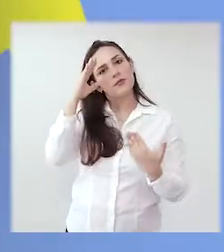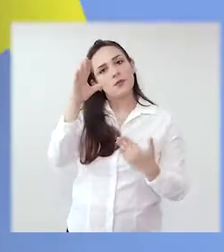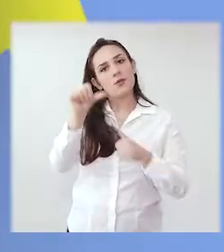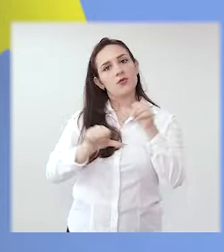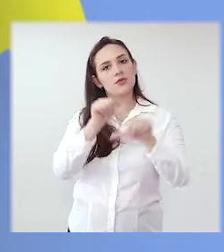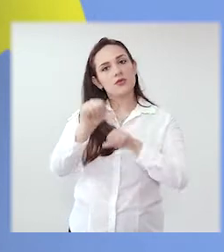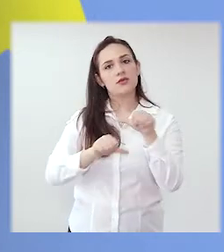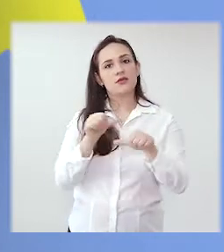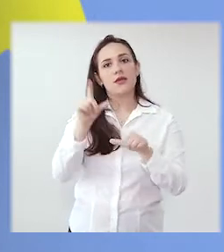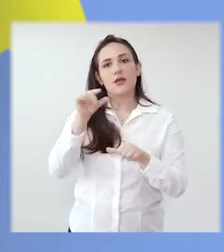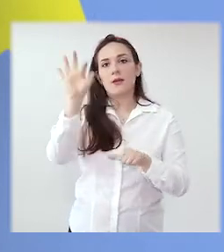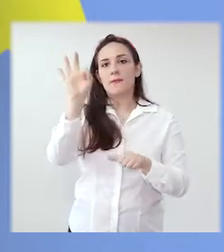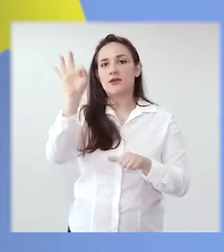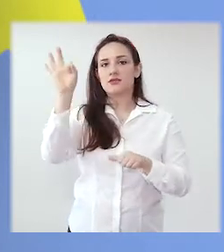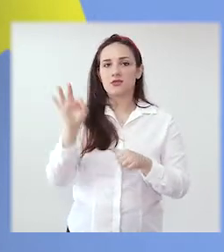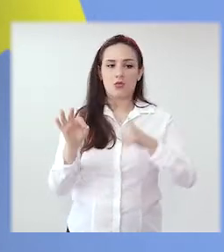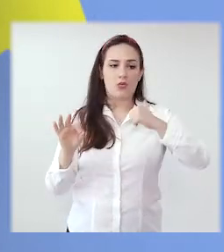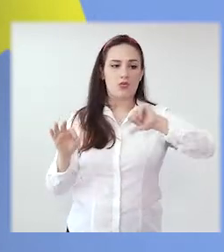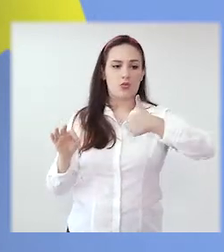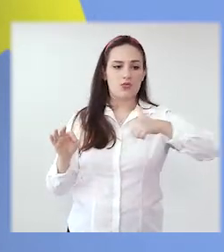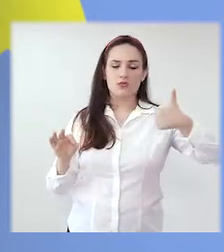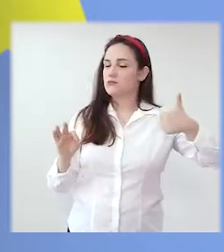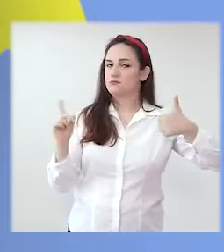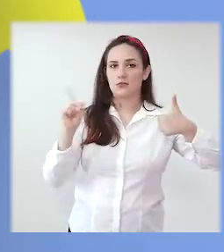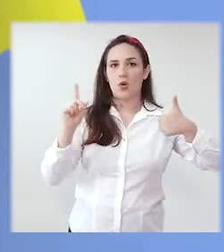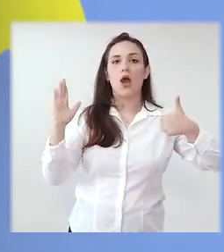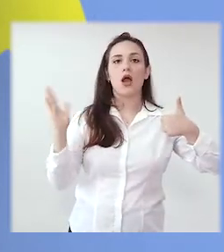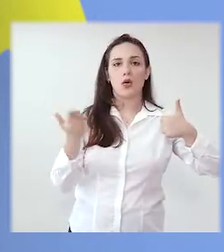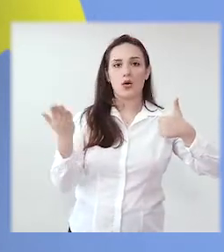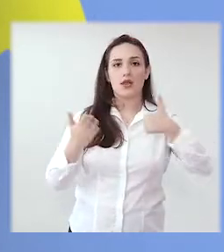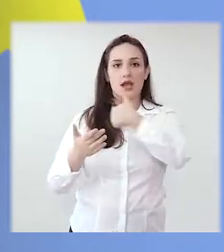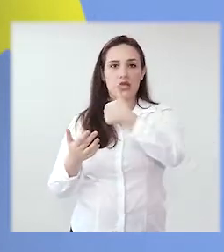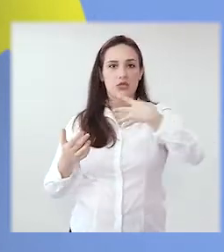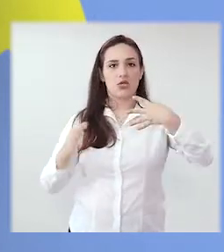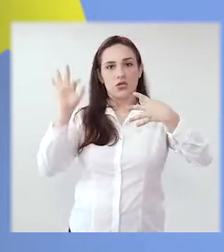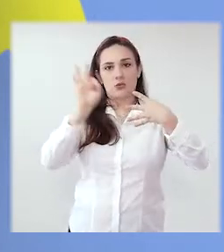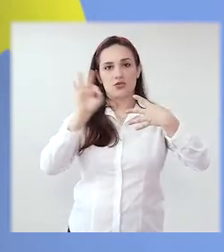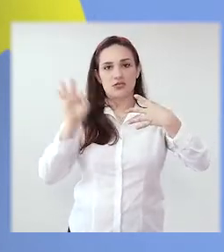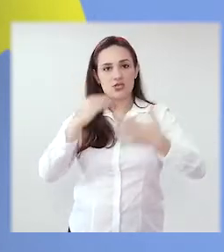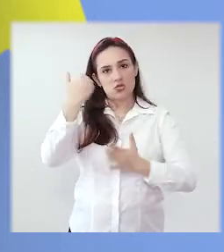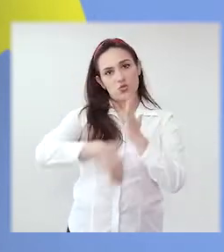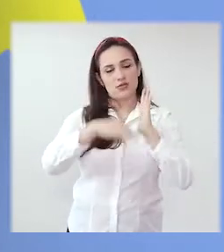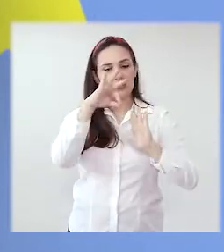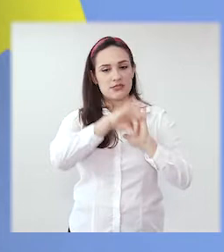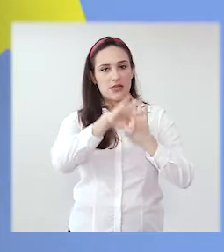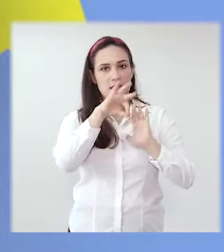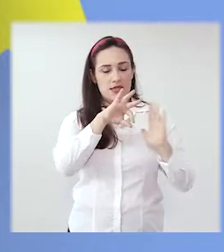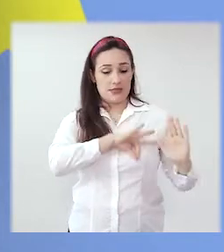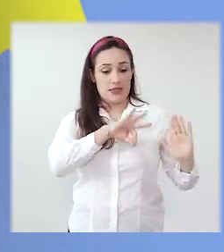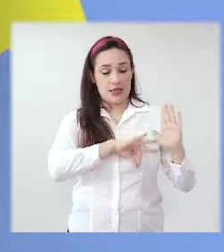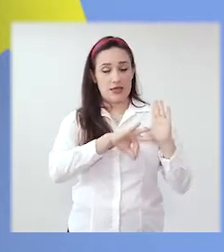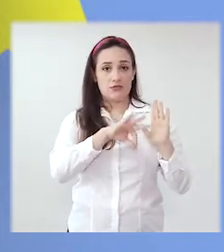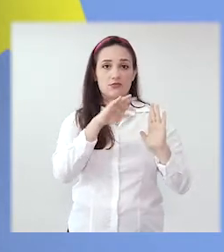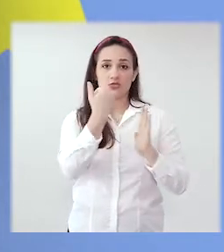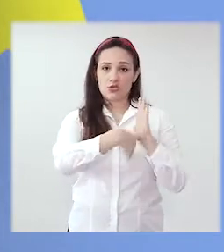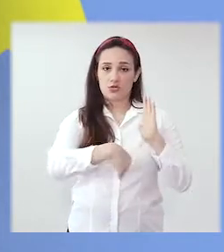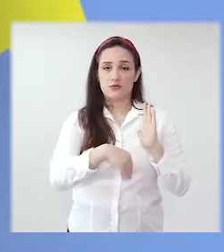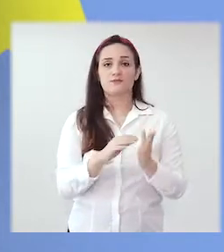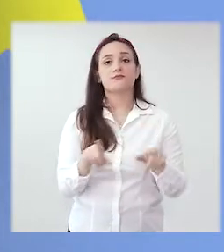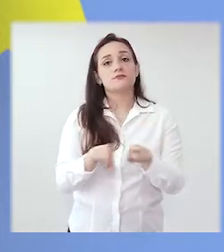o aumento da alíquota de 11% para 14% para servidores, incluindo aposentados,